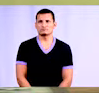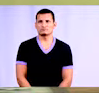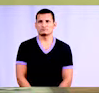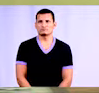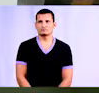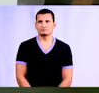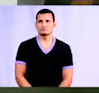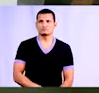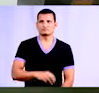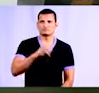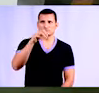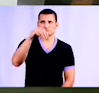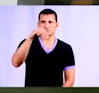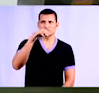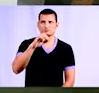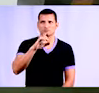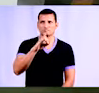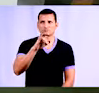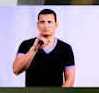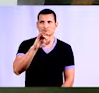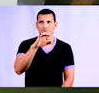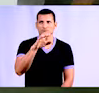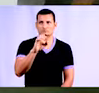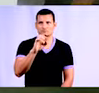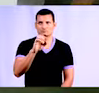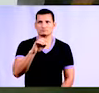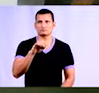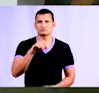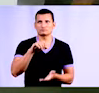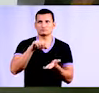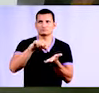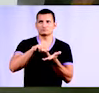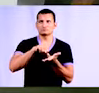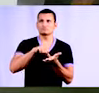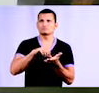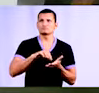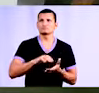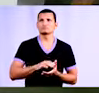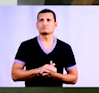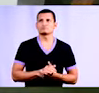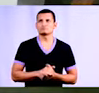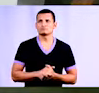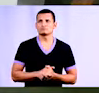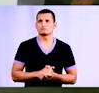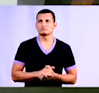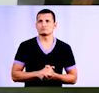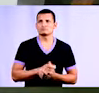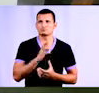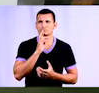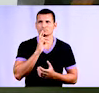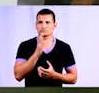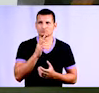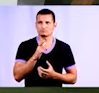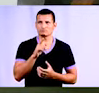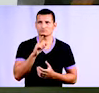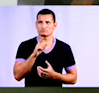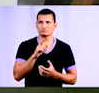de Médici, todinho de Médici. Isso, Todo o crédito de polo. Médici, ela falou exatamente que a tradução